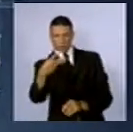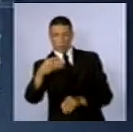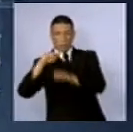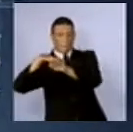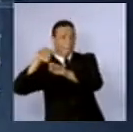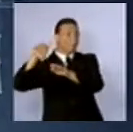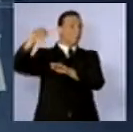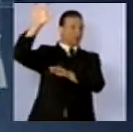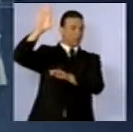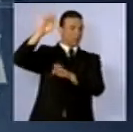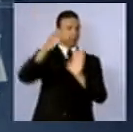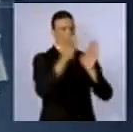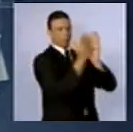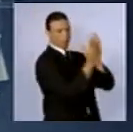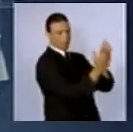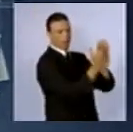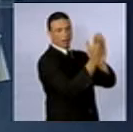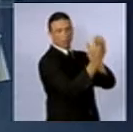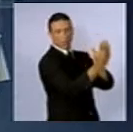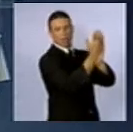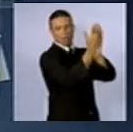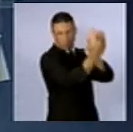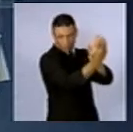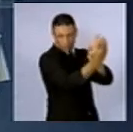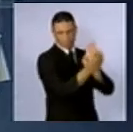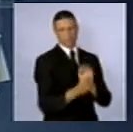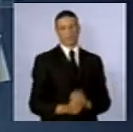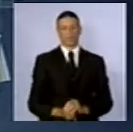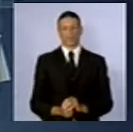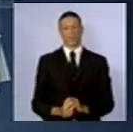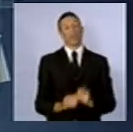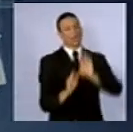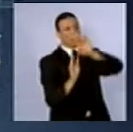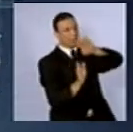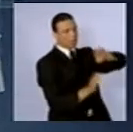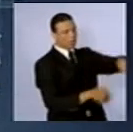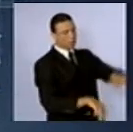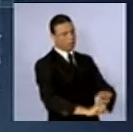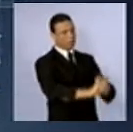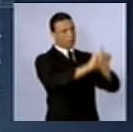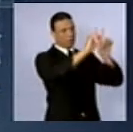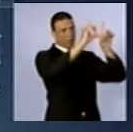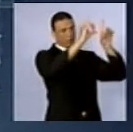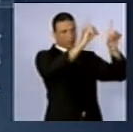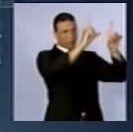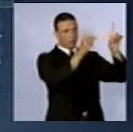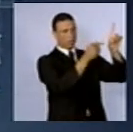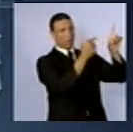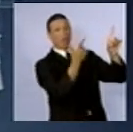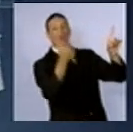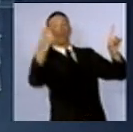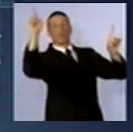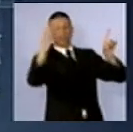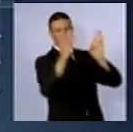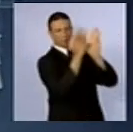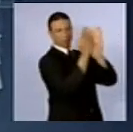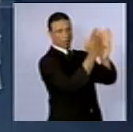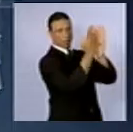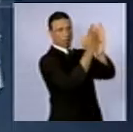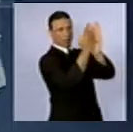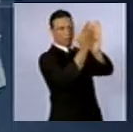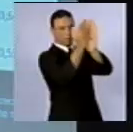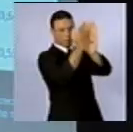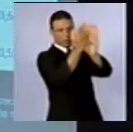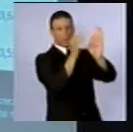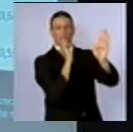mais bom depois na nas colunas seguintes nós temos o os casos número